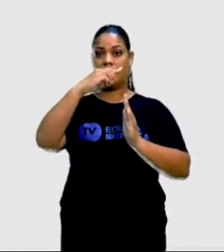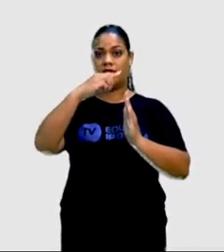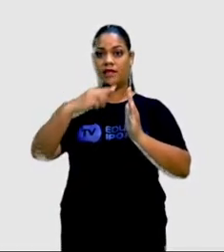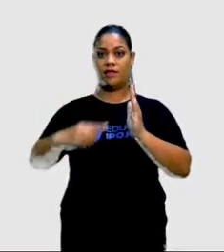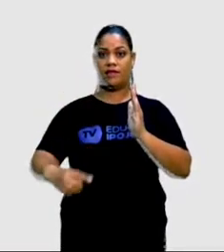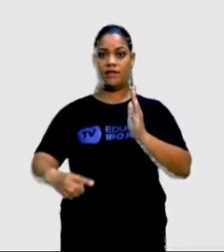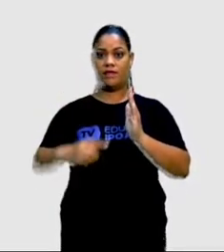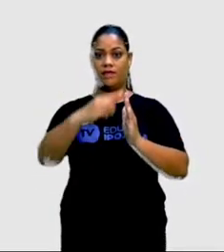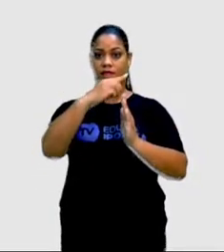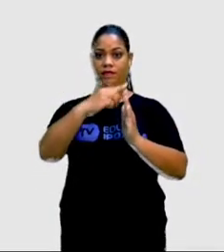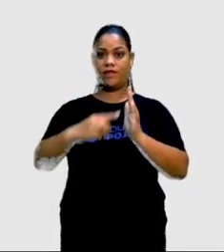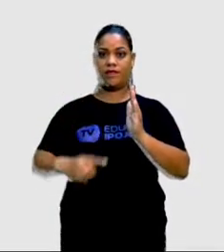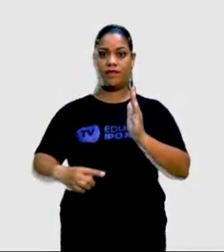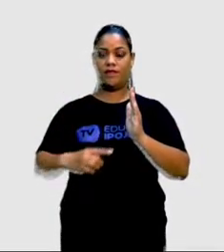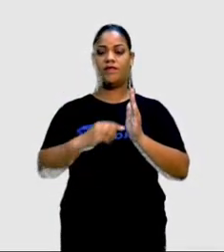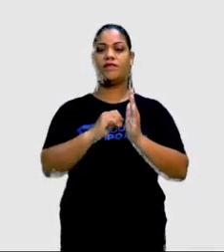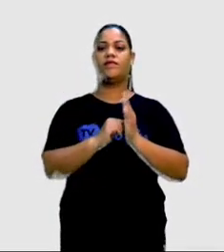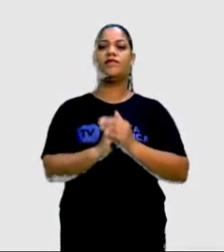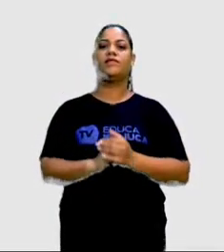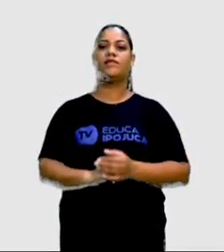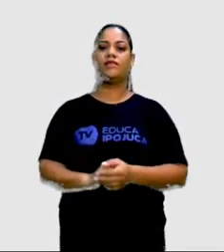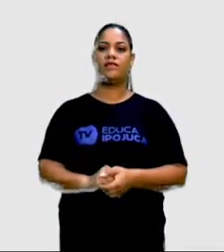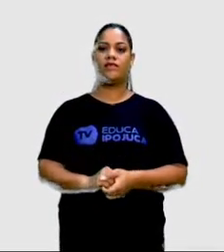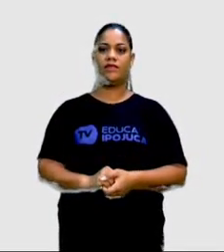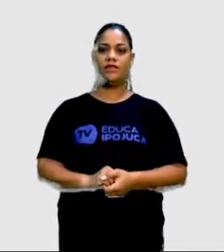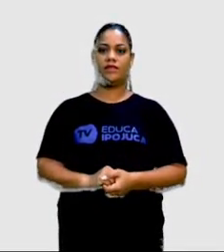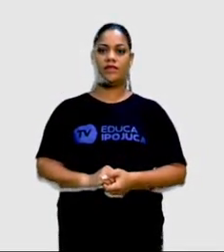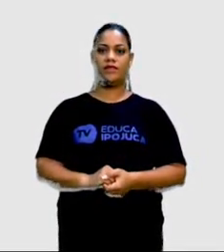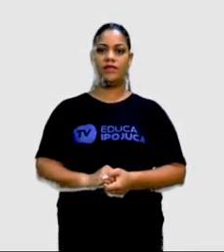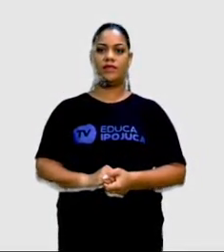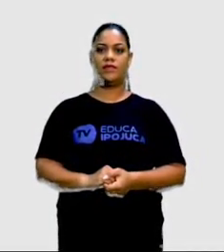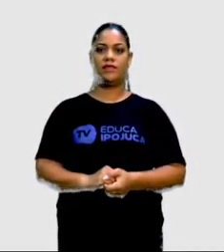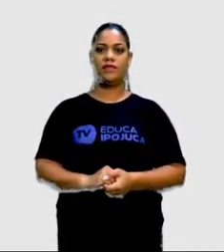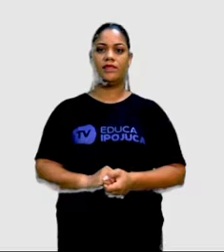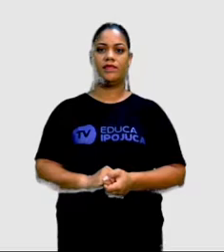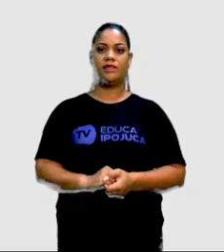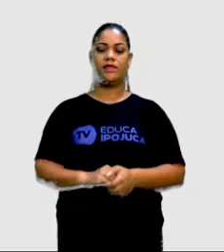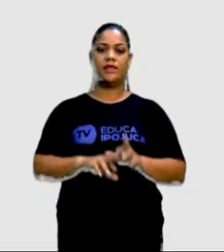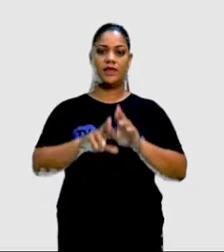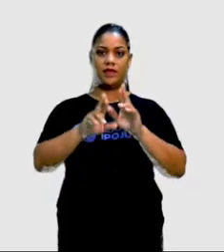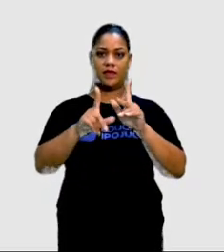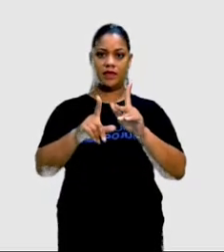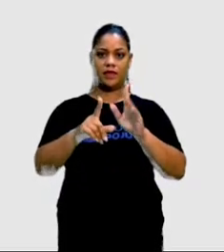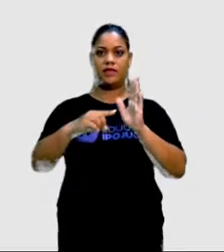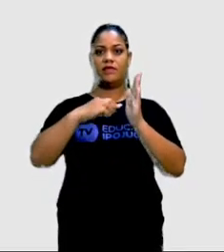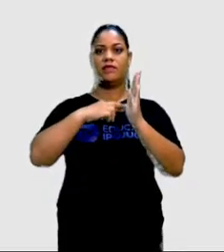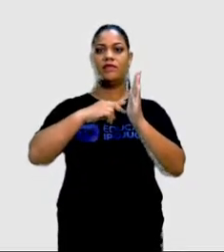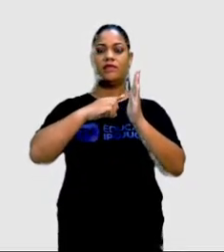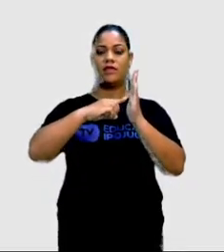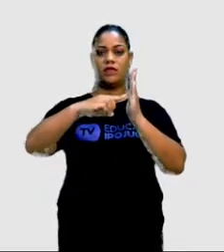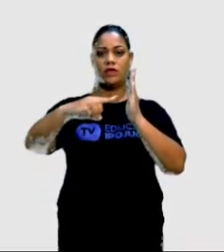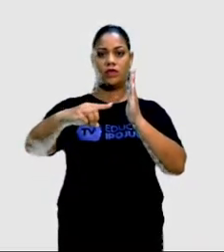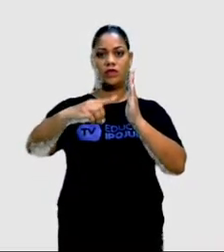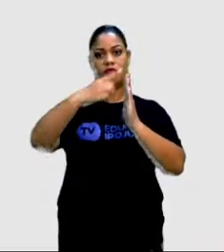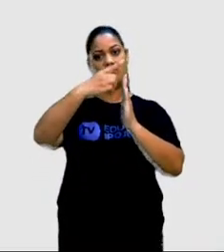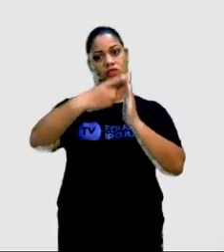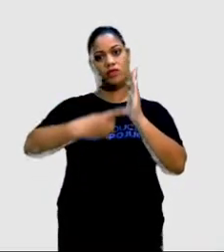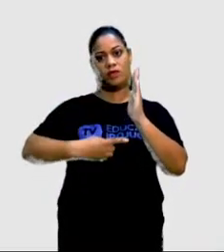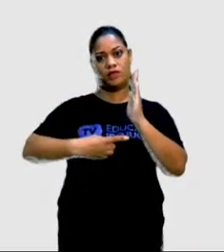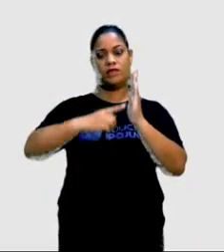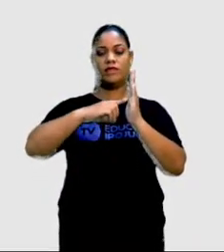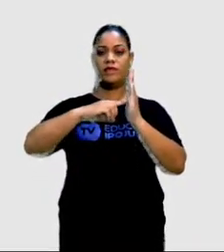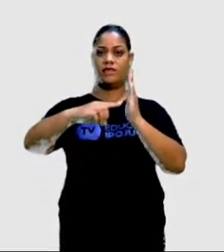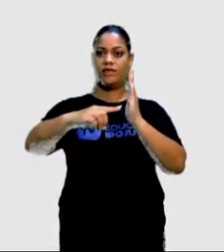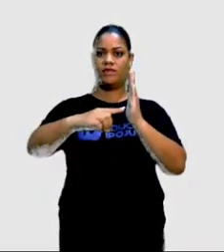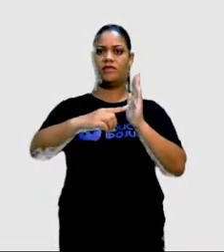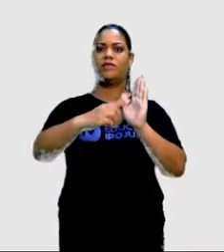que une dois pontos da circunferência passando pelo centro. Ele divide o círculo em duas partes iguais. Como você pode